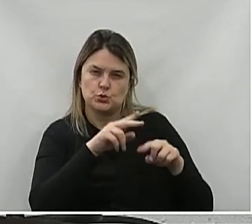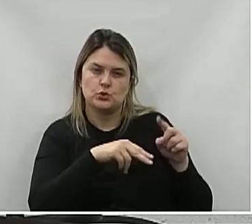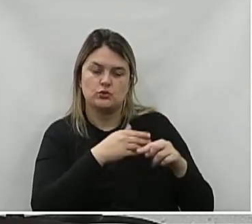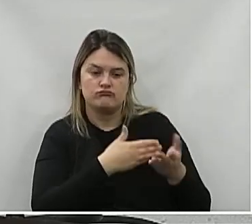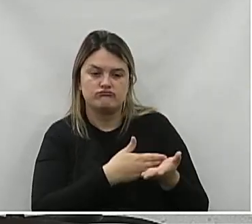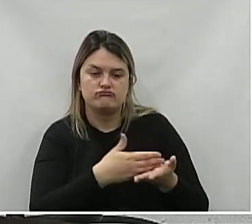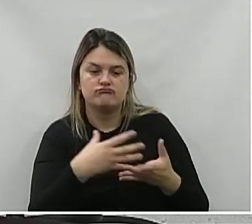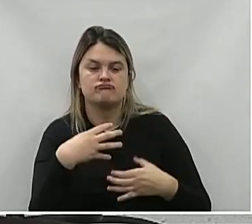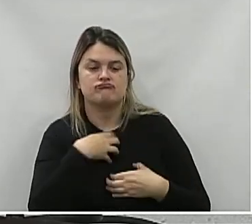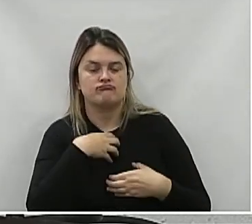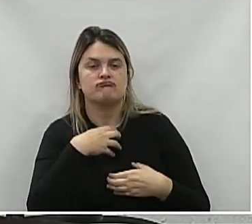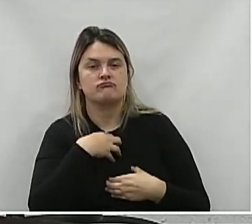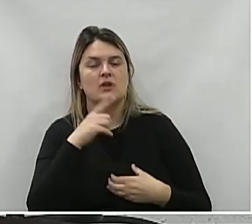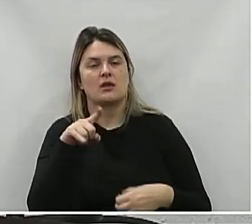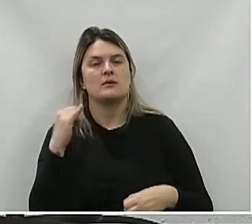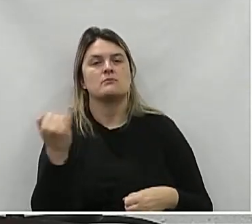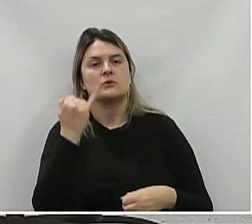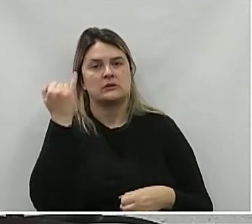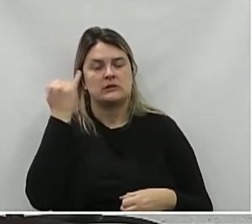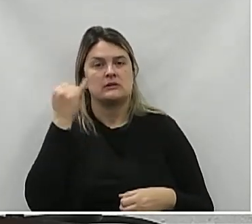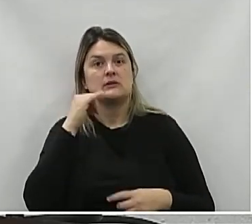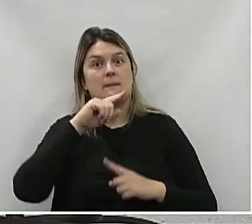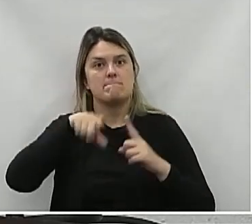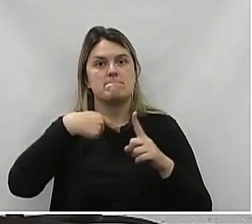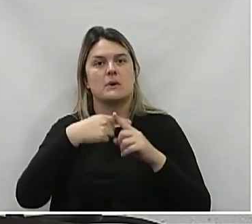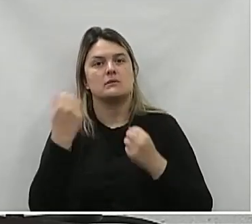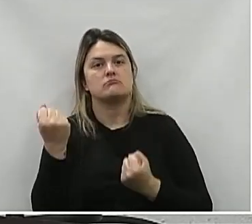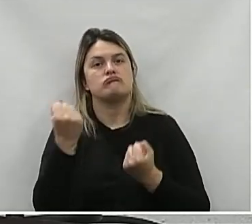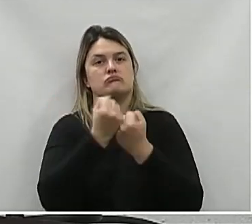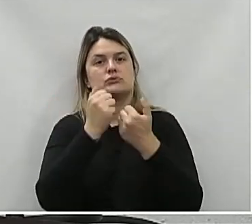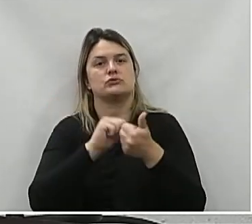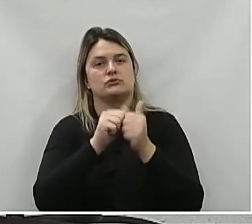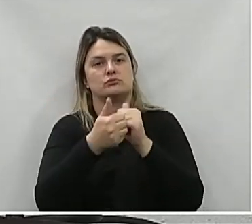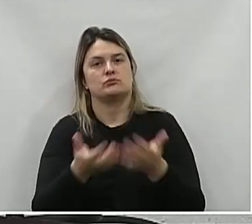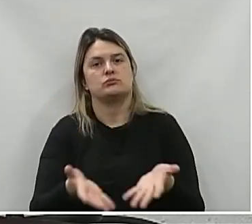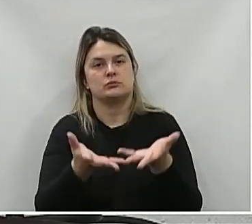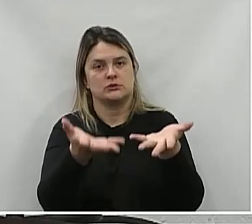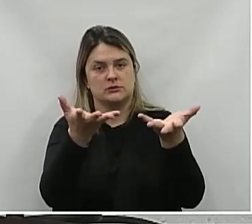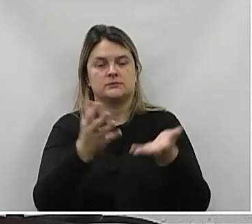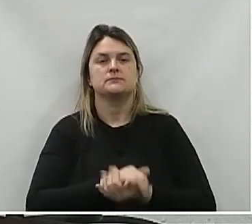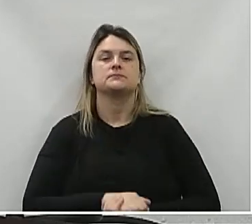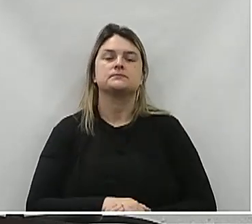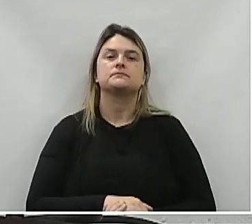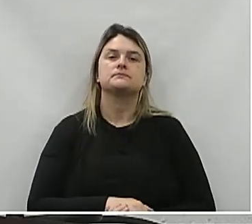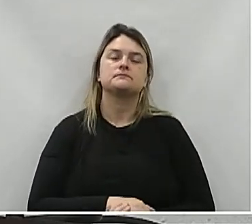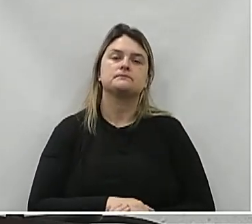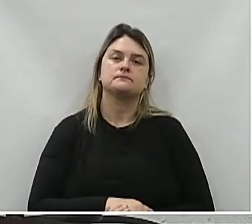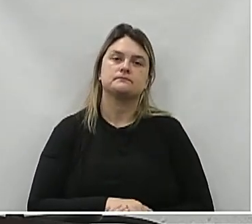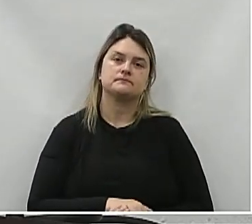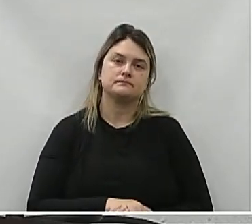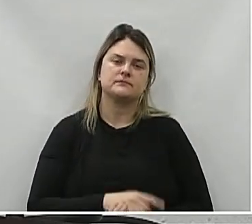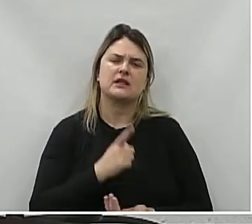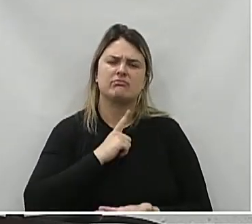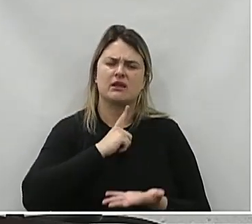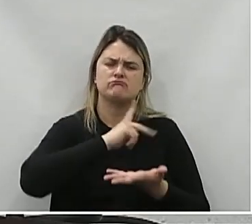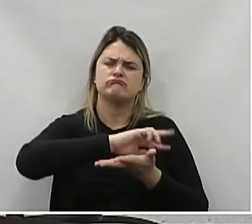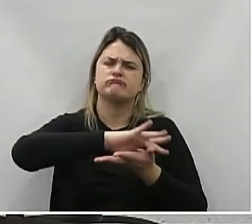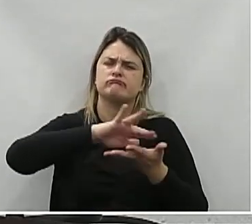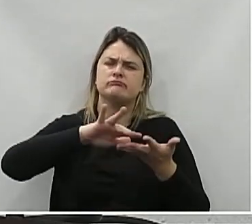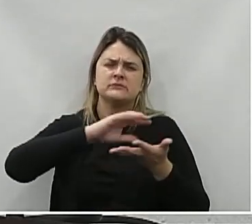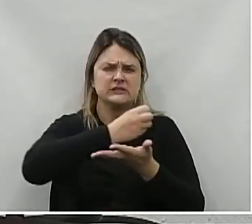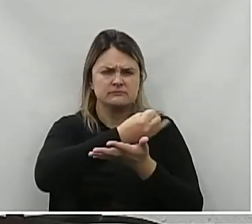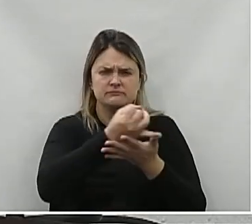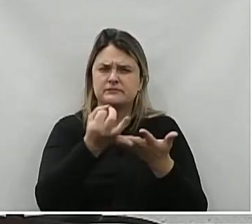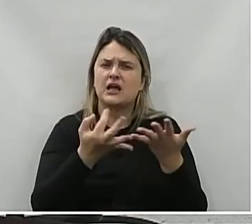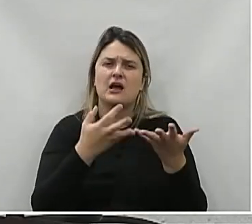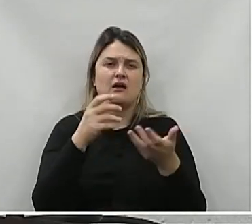importância desse instrumento a mais aqui em nossa sociedade. E entre as inúmeras atividades,